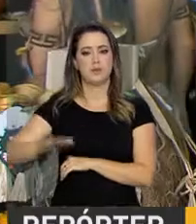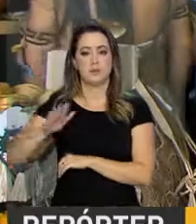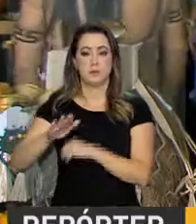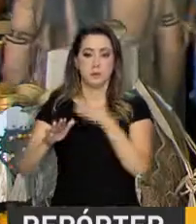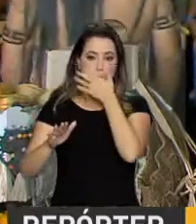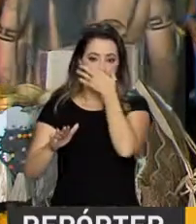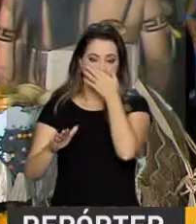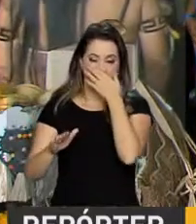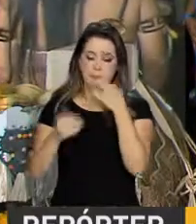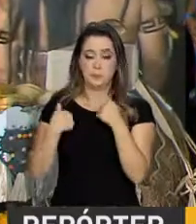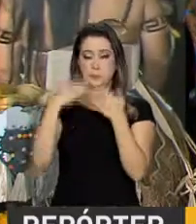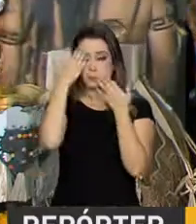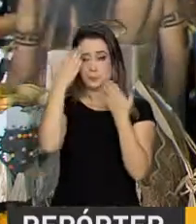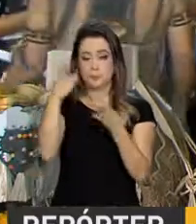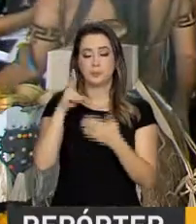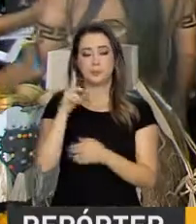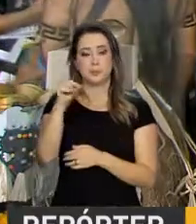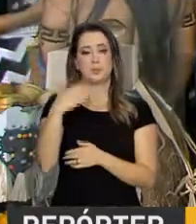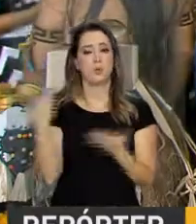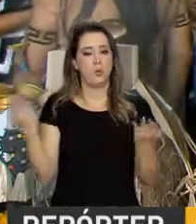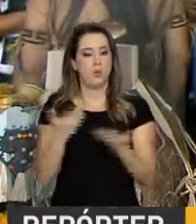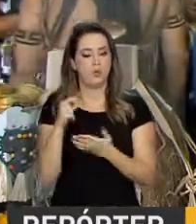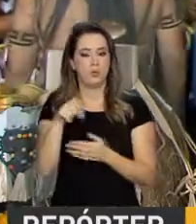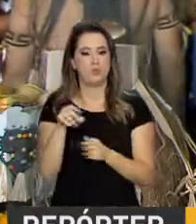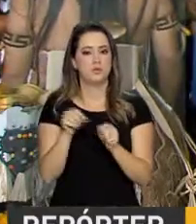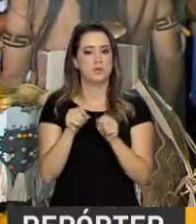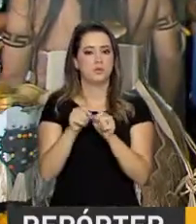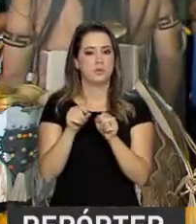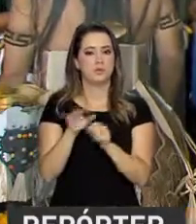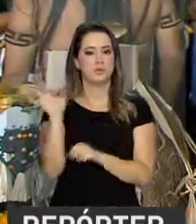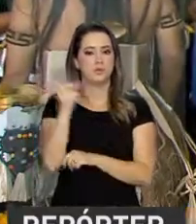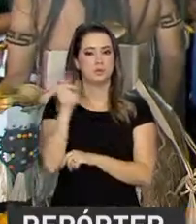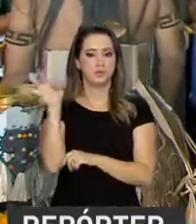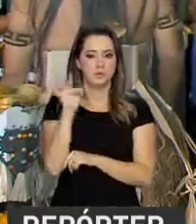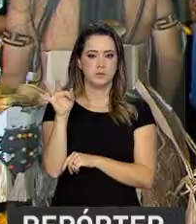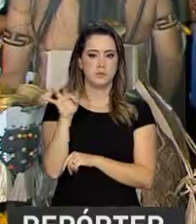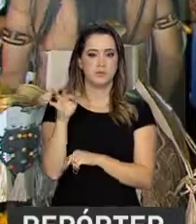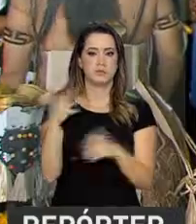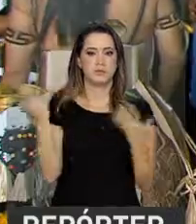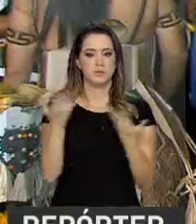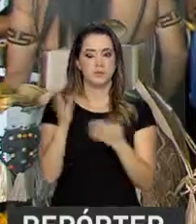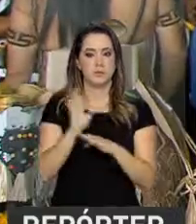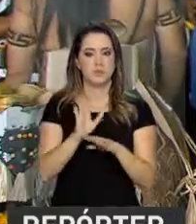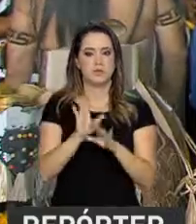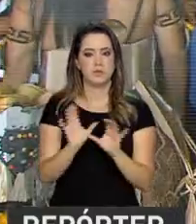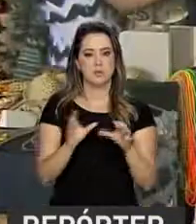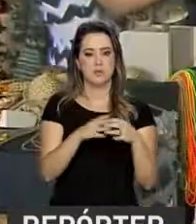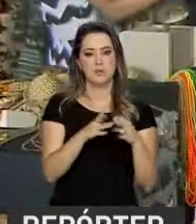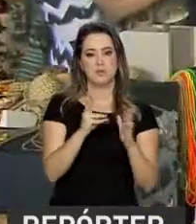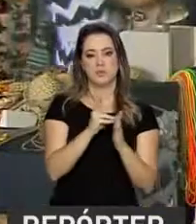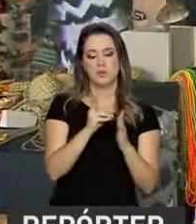e, graças a Deus, hoje estou fazendo uma faculdade e pretendo contribuir na minha aldeia